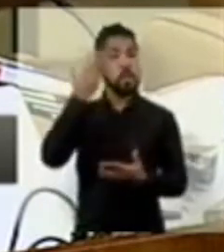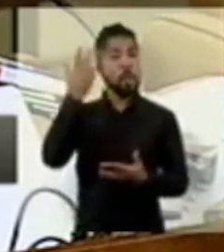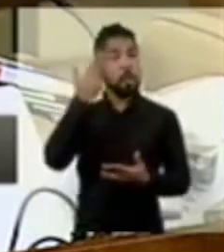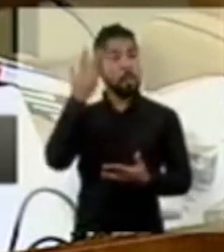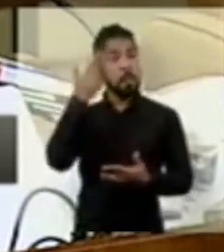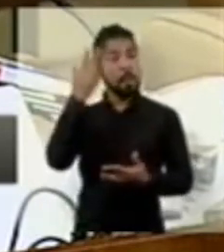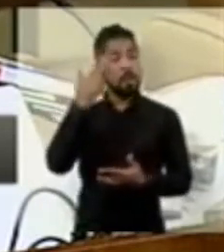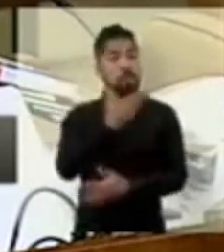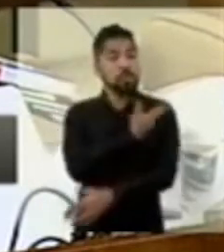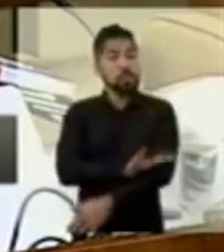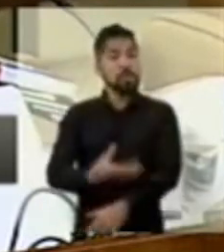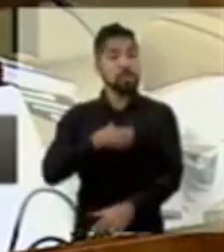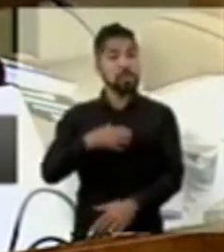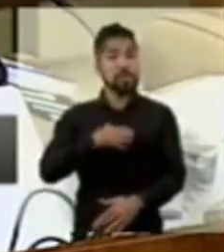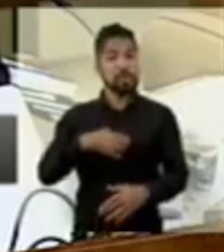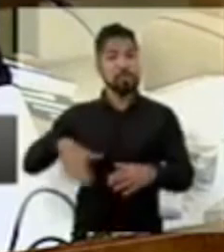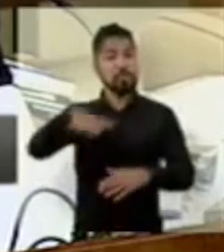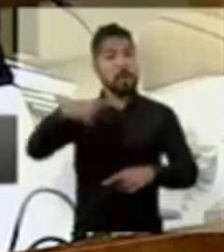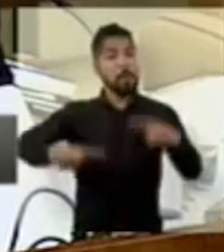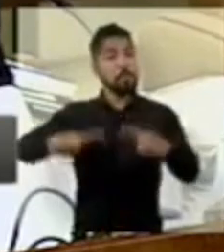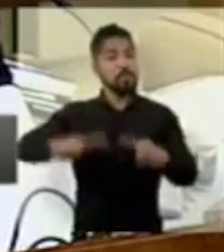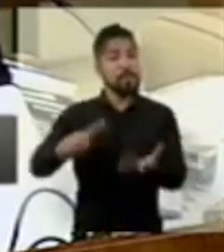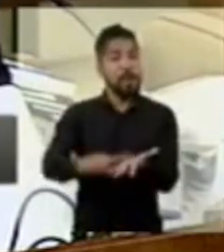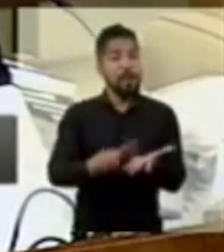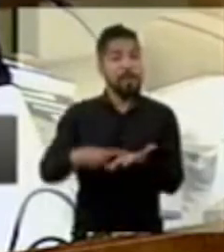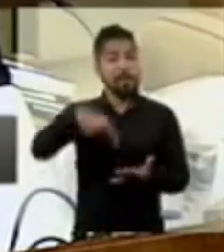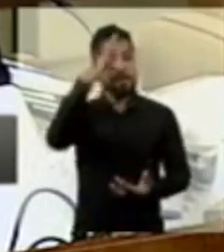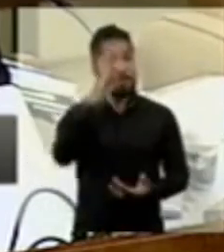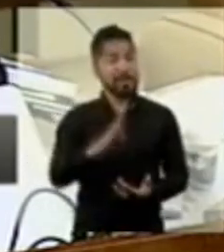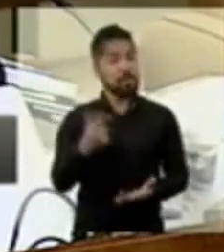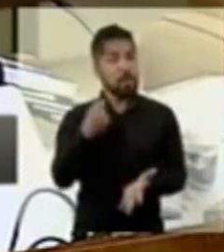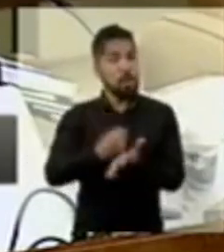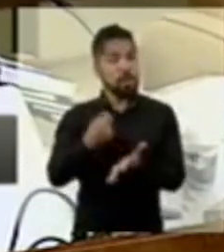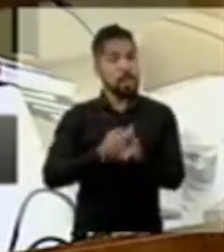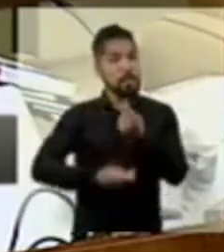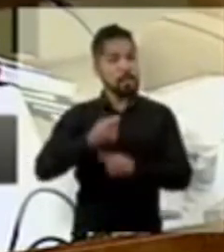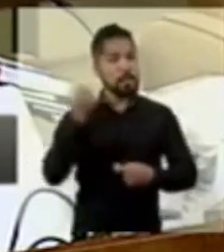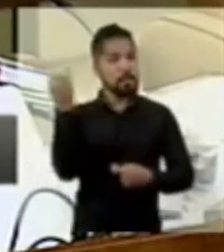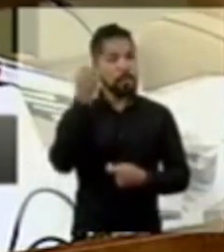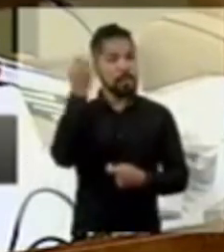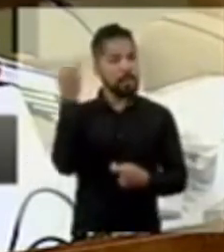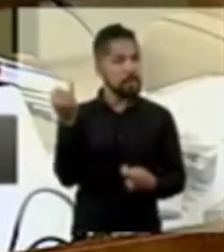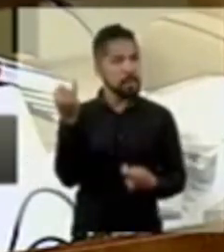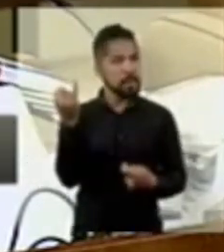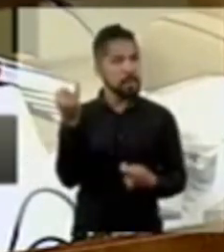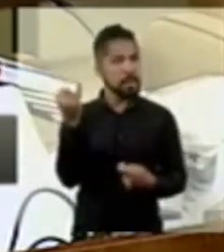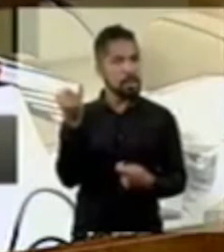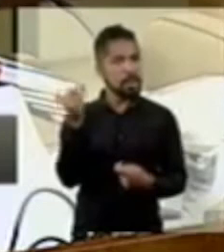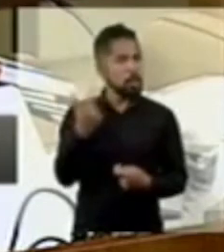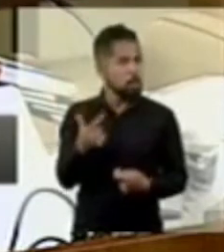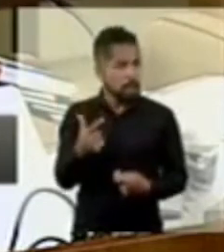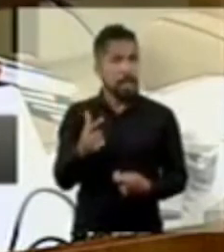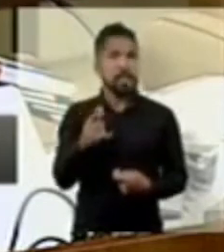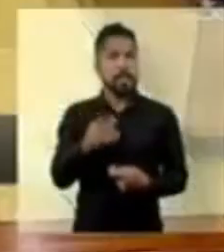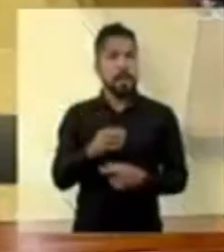não é um contra ato administrativo relevante que não tem alguma coisa desse gênero e quando não é isso é